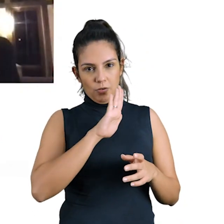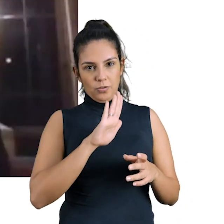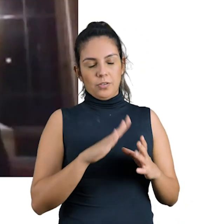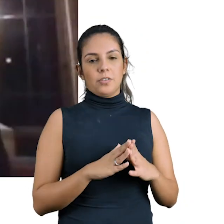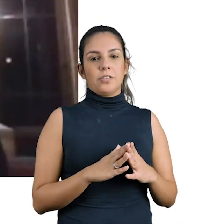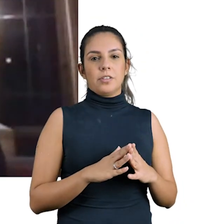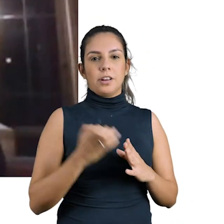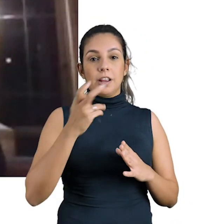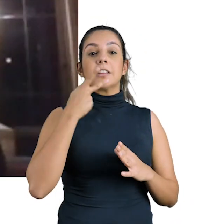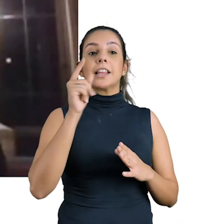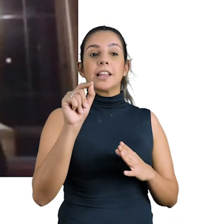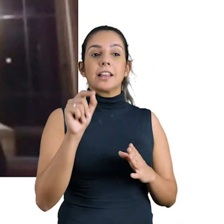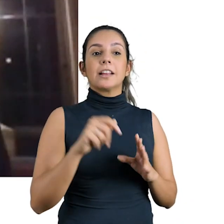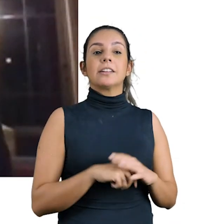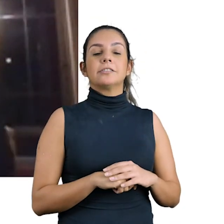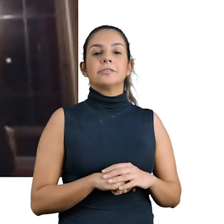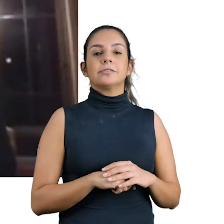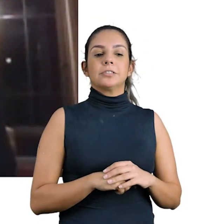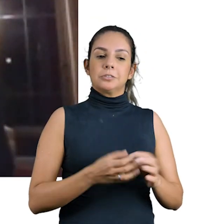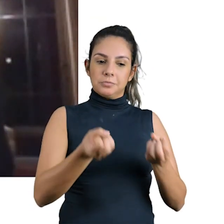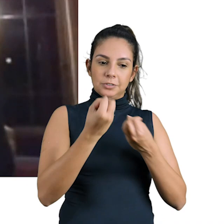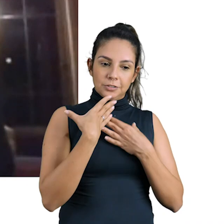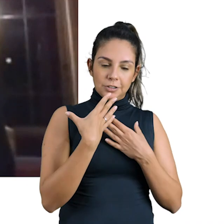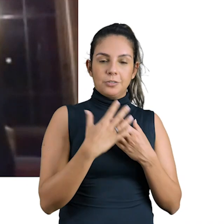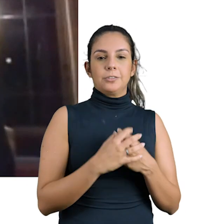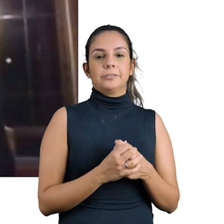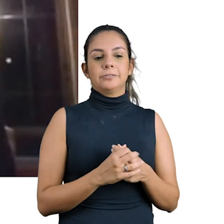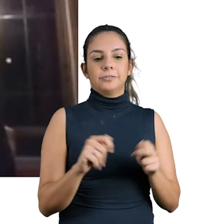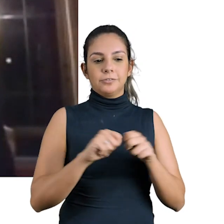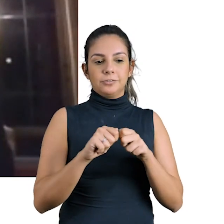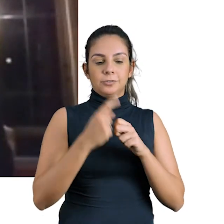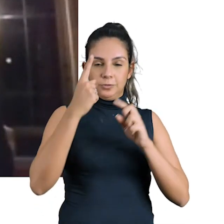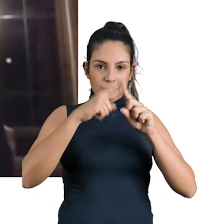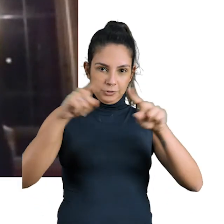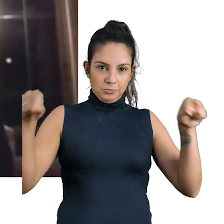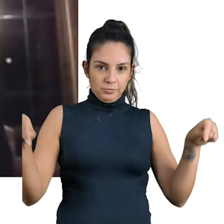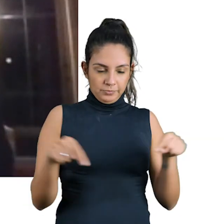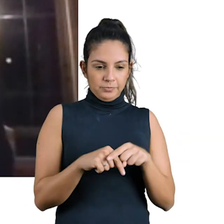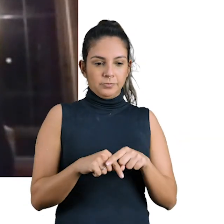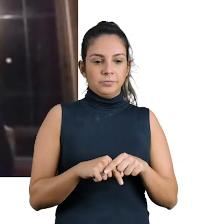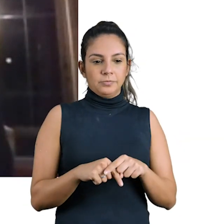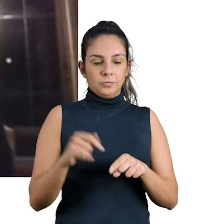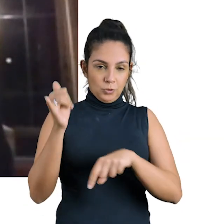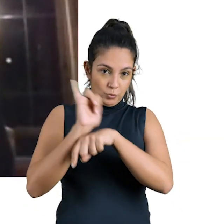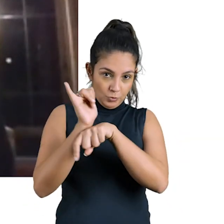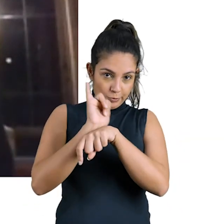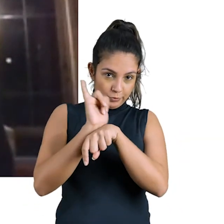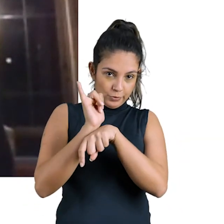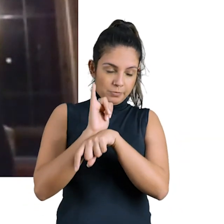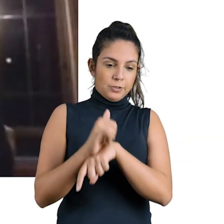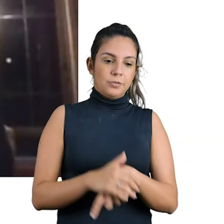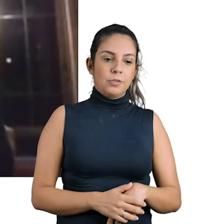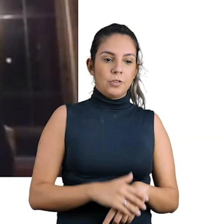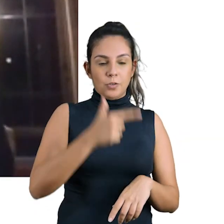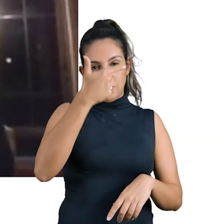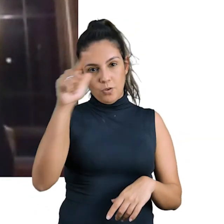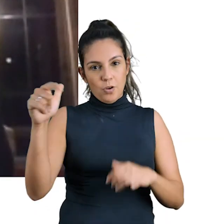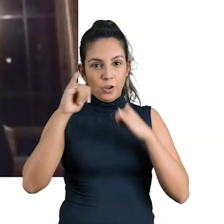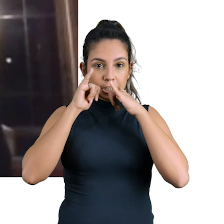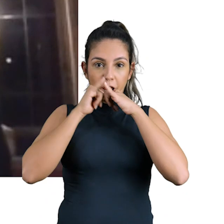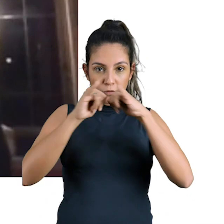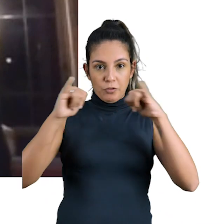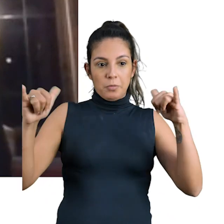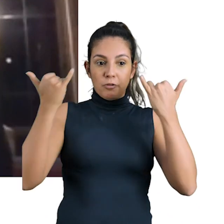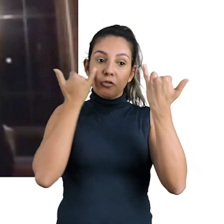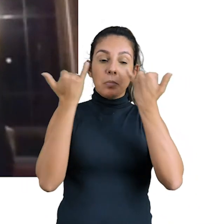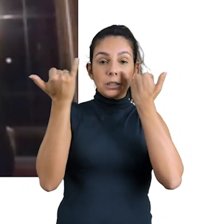ser, não quer que diga quem é, que me ofereceu, se eu queria fazer um espaço no YouTube com outro tipo de